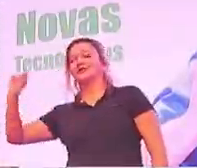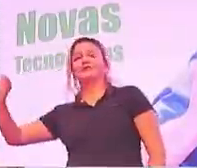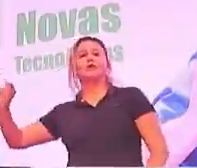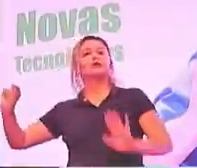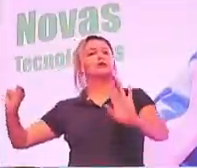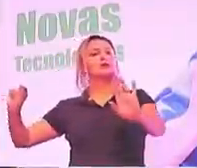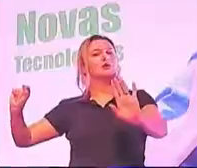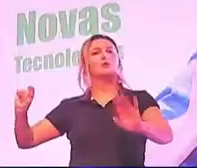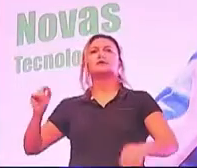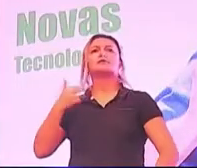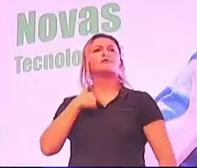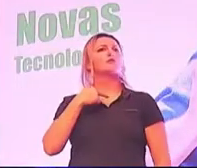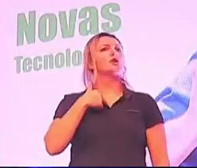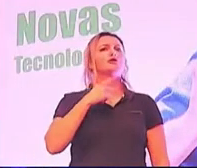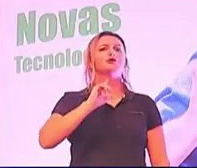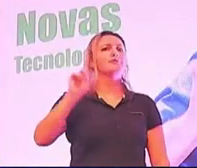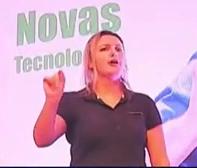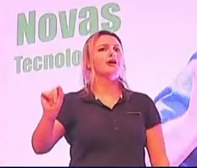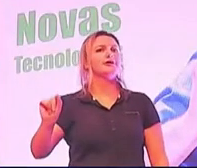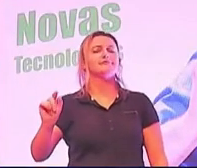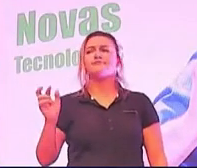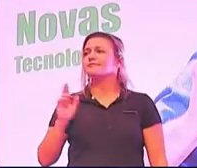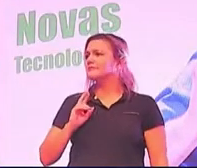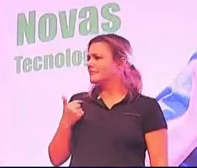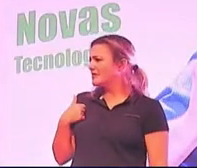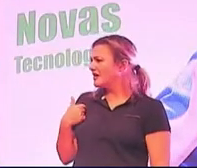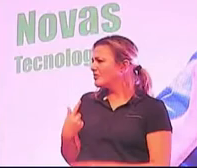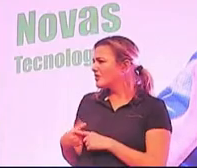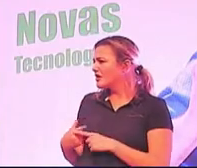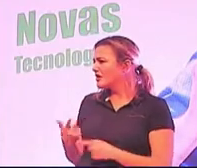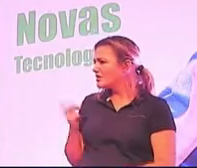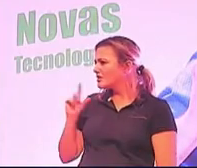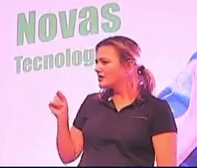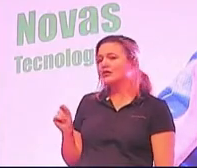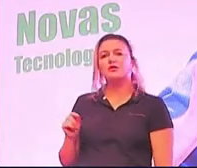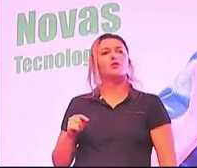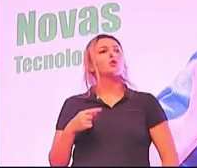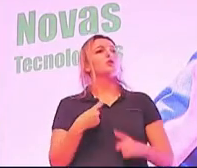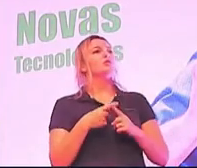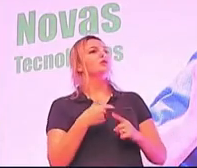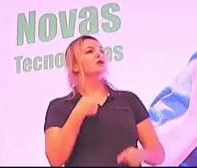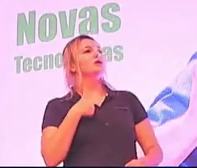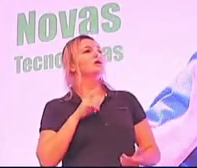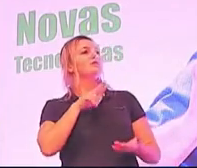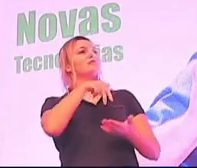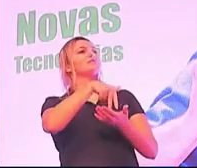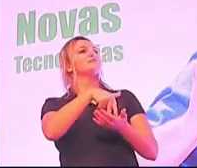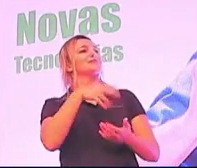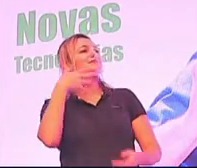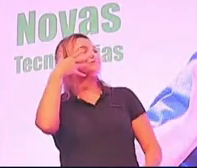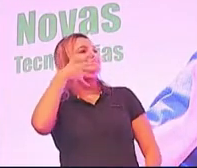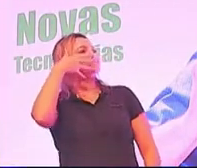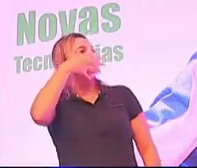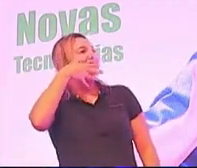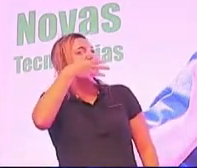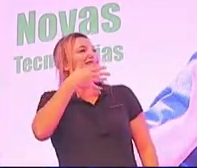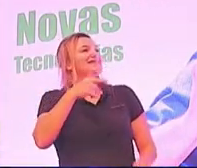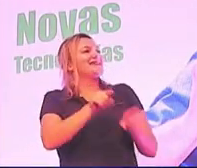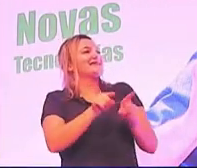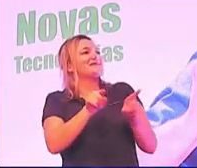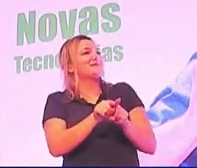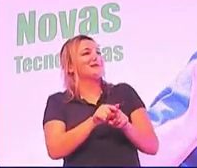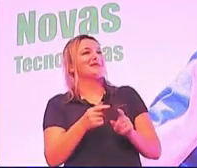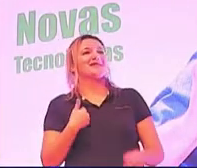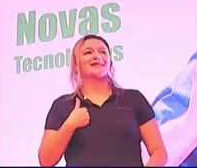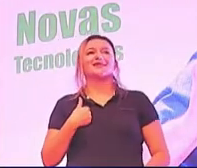falou, você não pode ir embora não, levantou, você não pode ir embora não. Eu falei, por quê? Porque eu sou o próximo palestrante do evento. Era eu e ele.